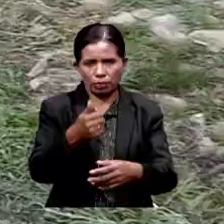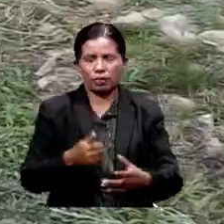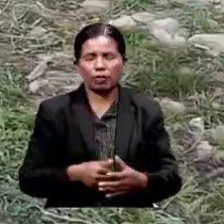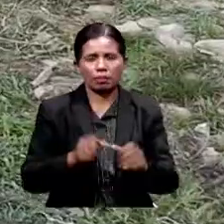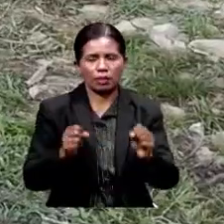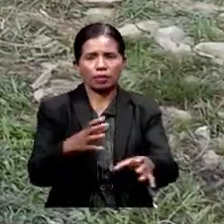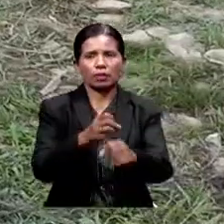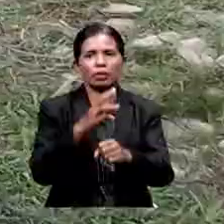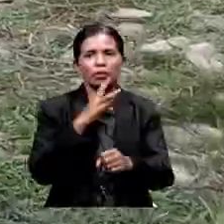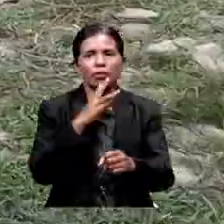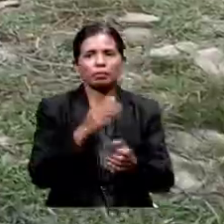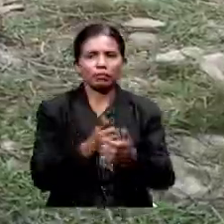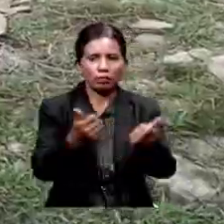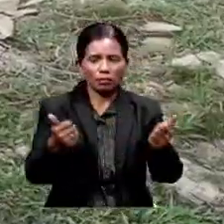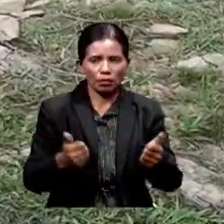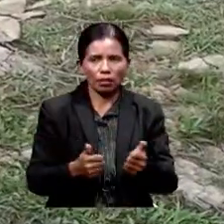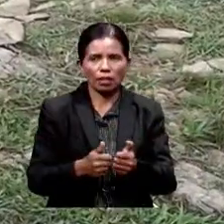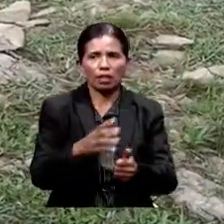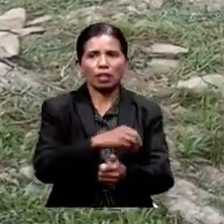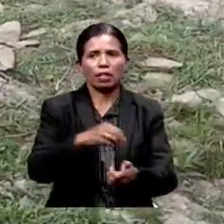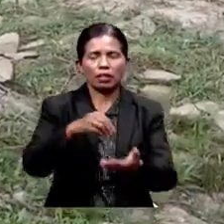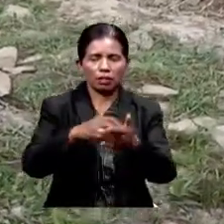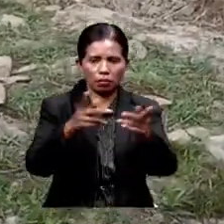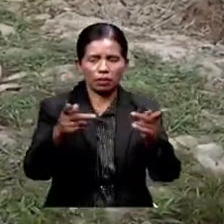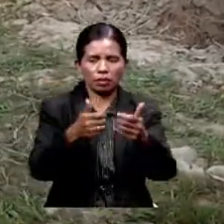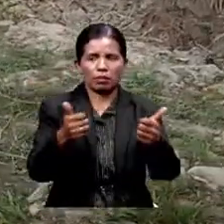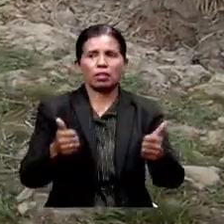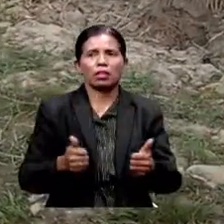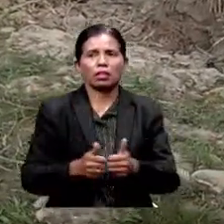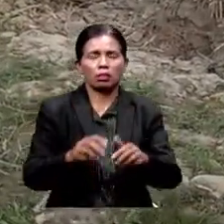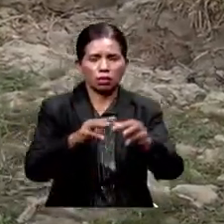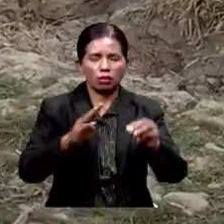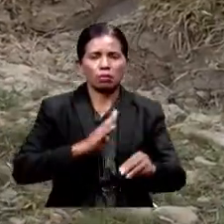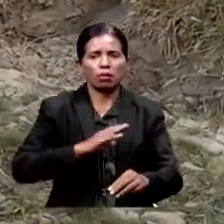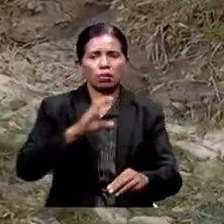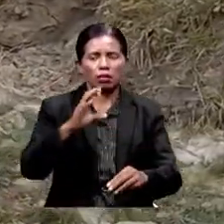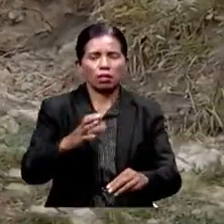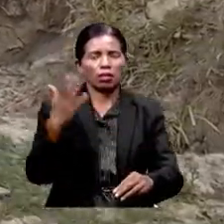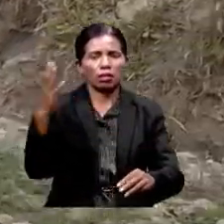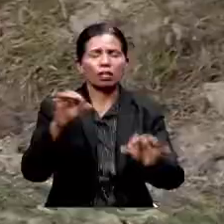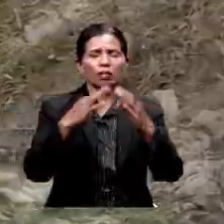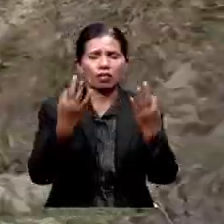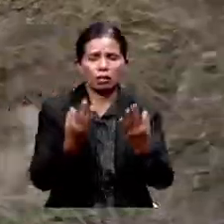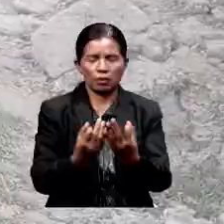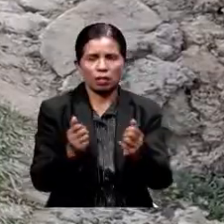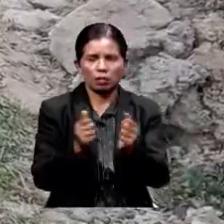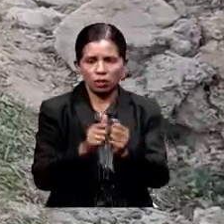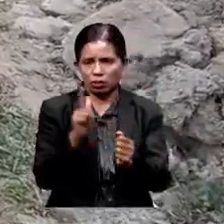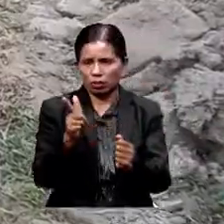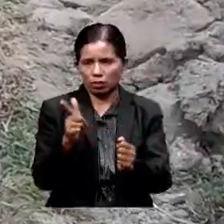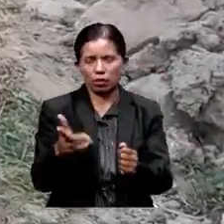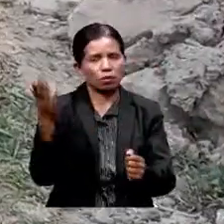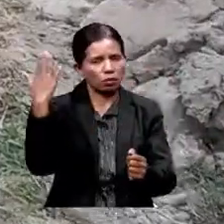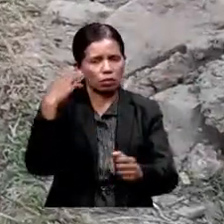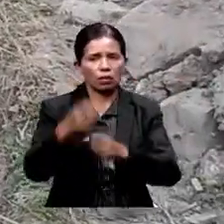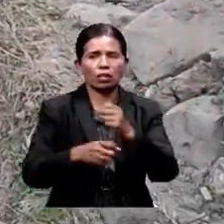kul. Aldeia Lawaliu lokalize posto administrativo Kilikai, município Bocau, no ia uma kain Ronulo Resin, antes ne ia